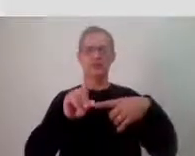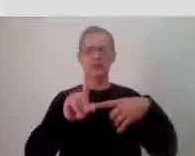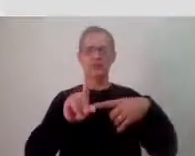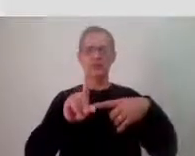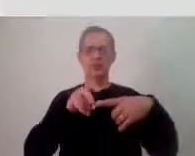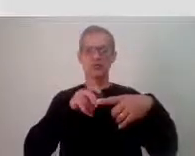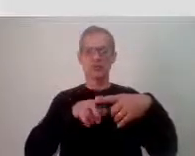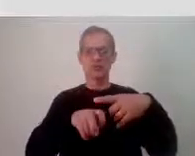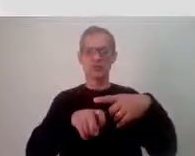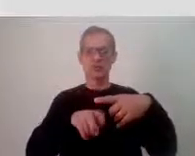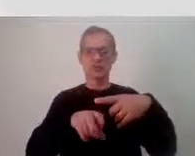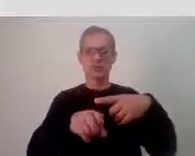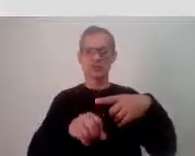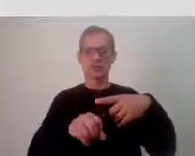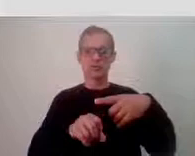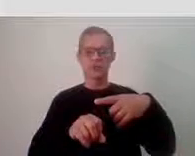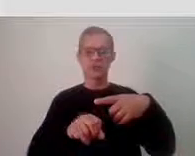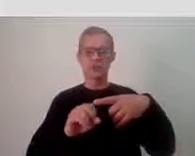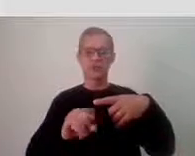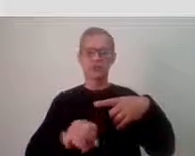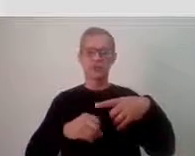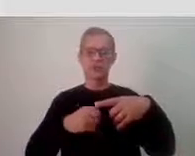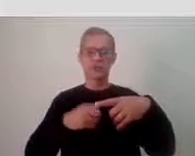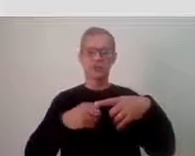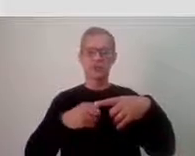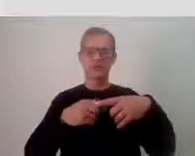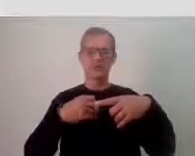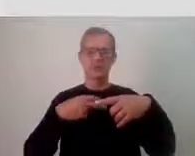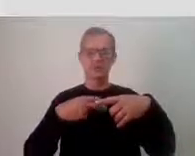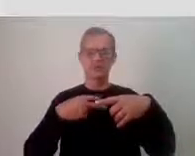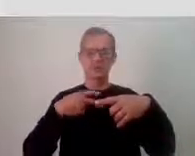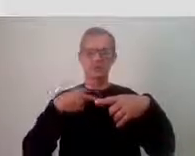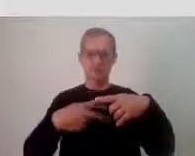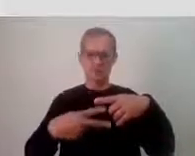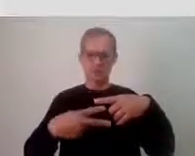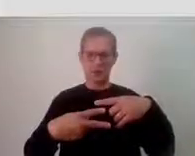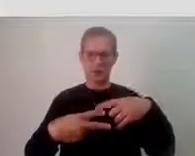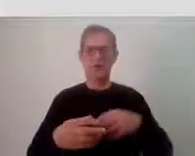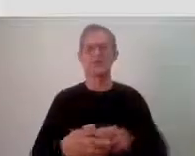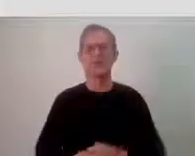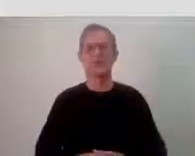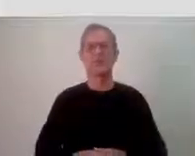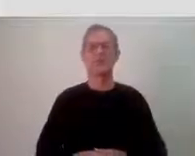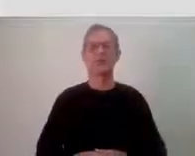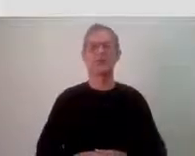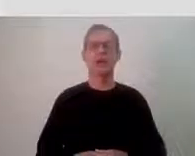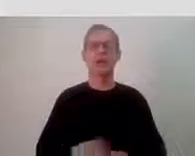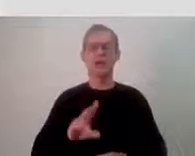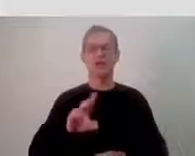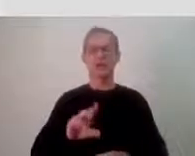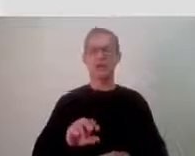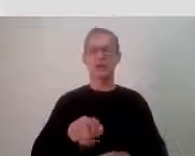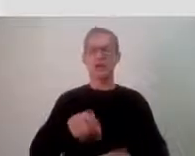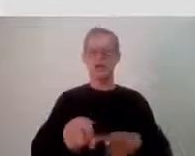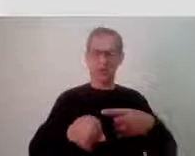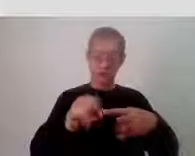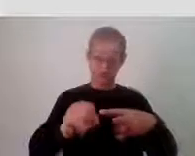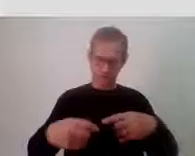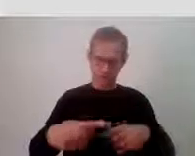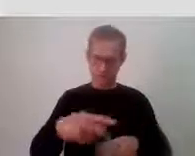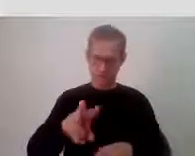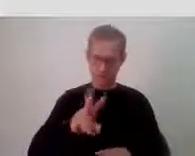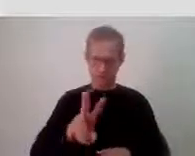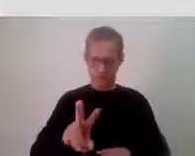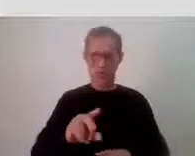Eu vou pegar esse x ao quadrado e vou jogá-lo para o meu numerador. X elevado a menos 2. 1 sobre x a gente